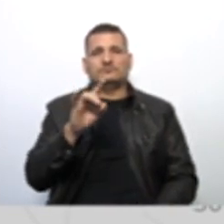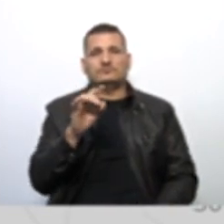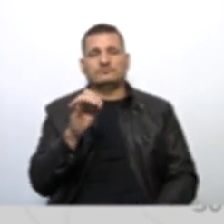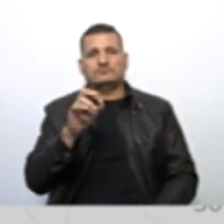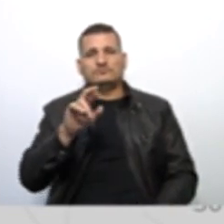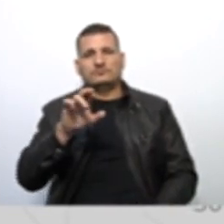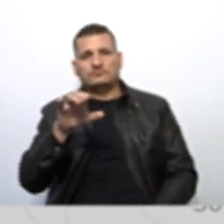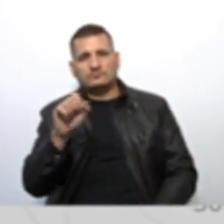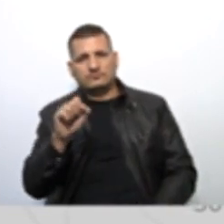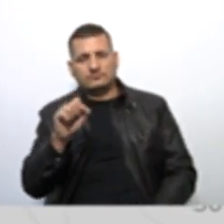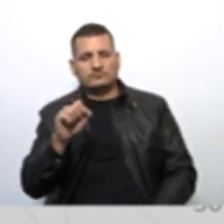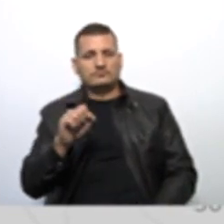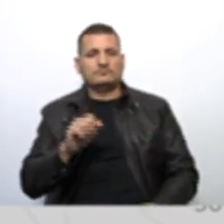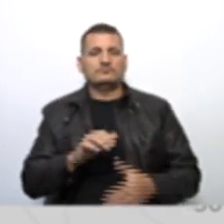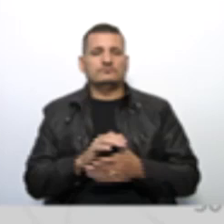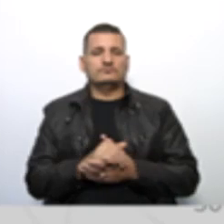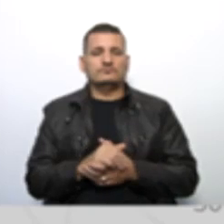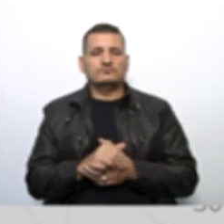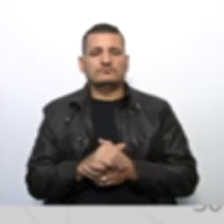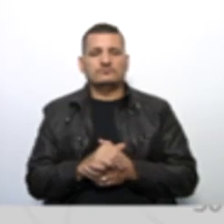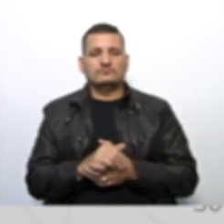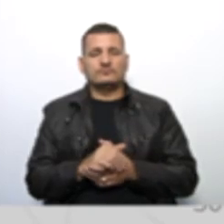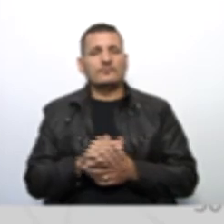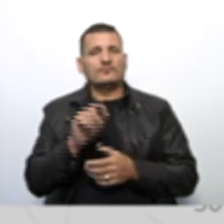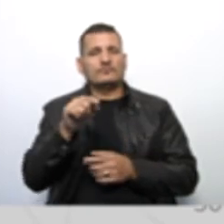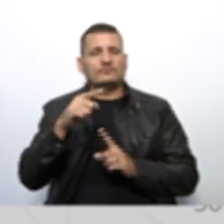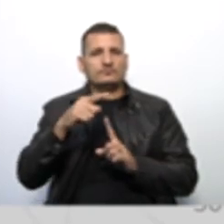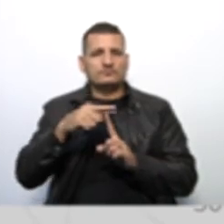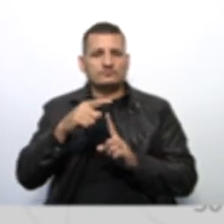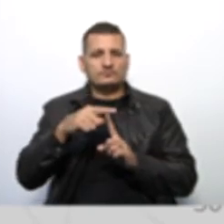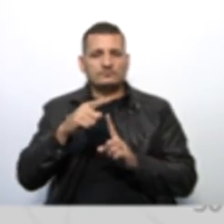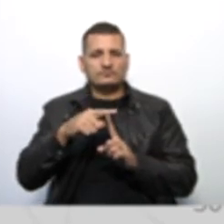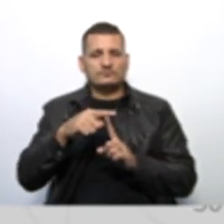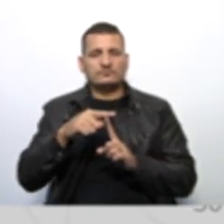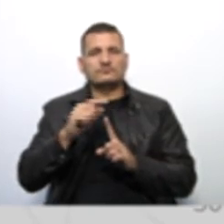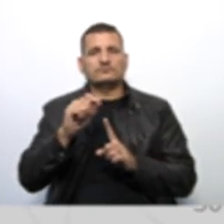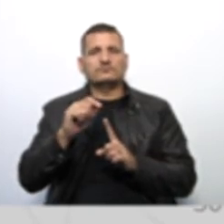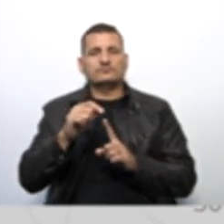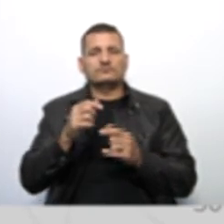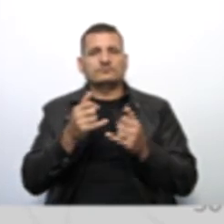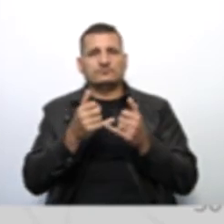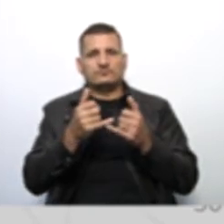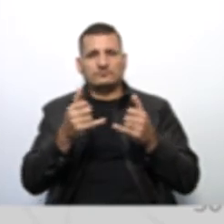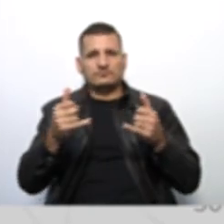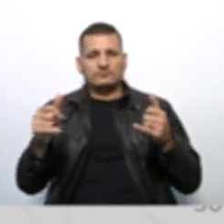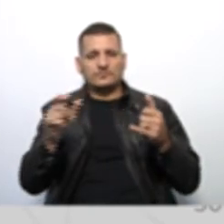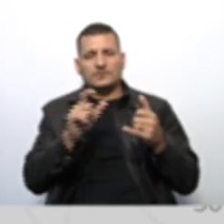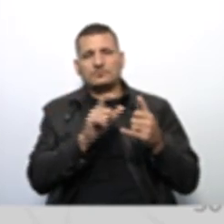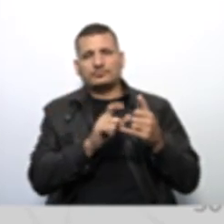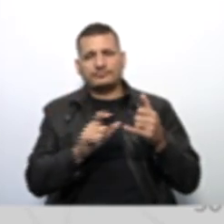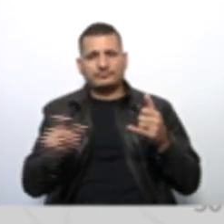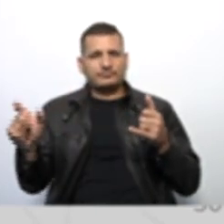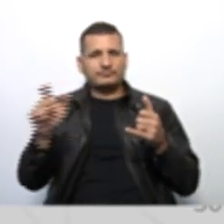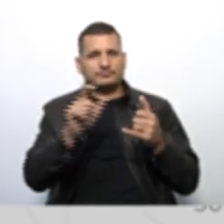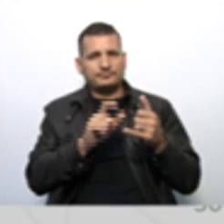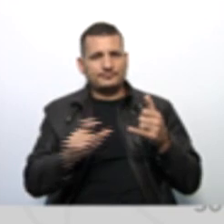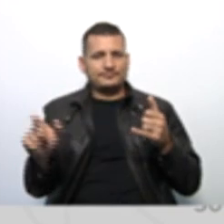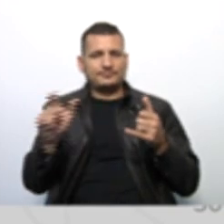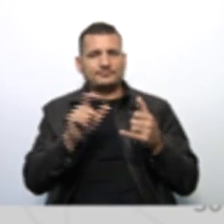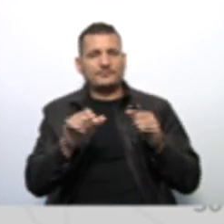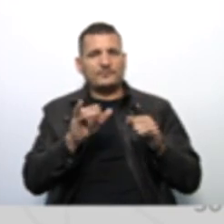formando uma rede fechada. Nessa topologia, os pacotes circulam por todas as estações da rede, de